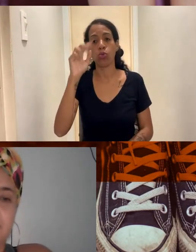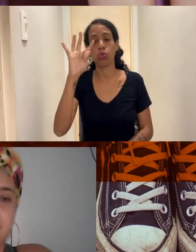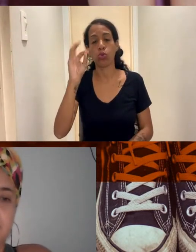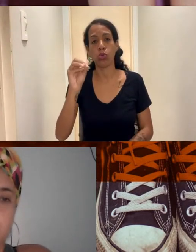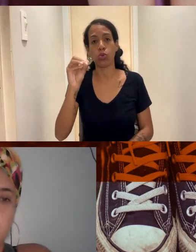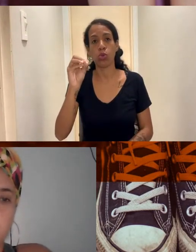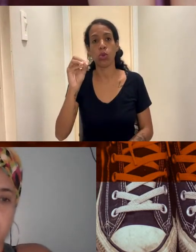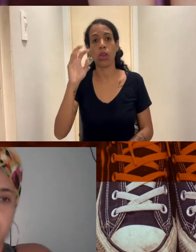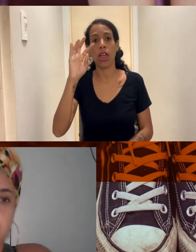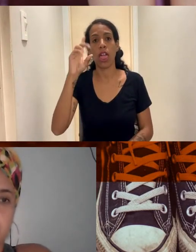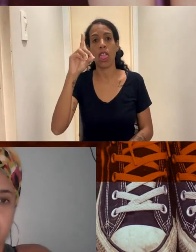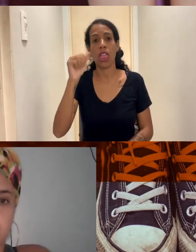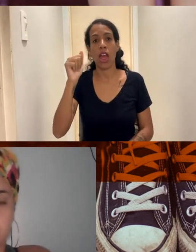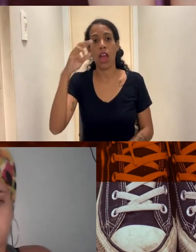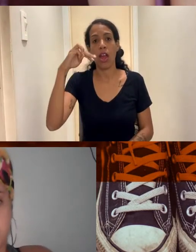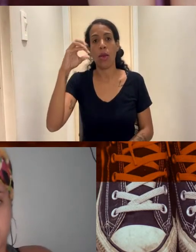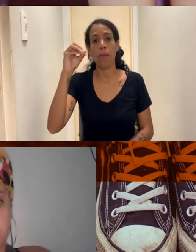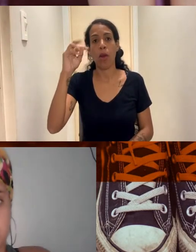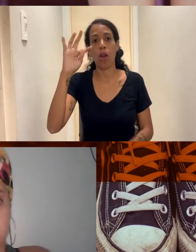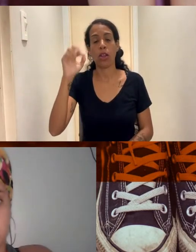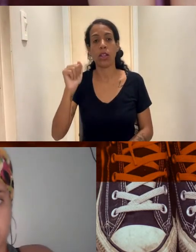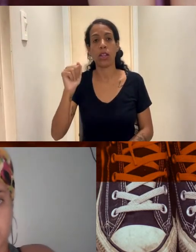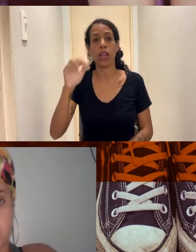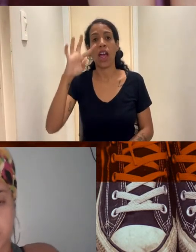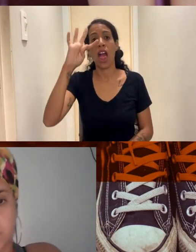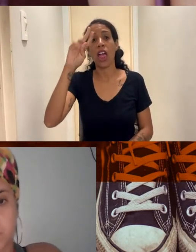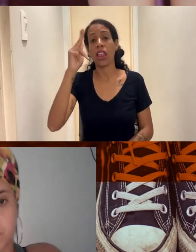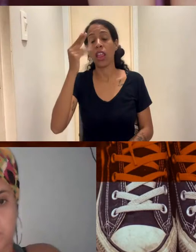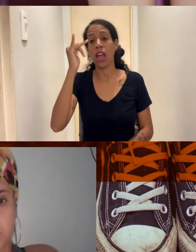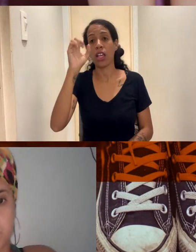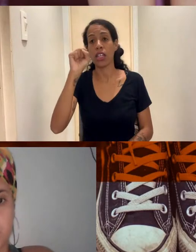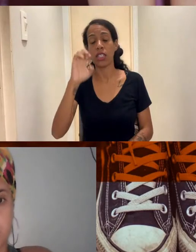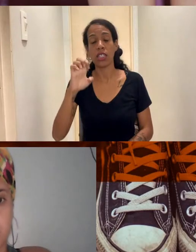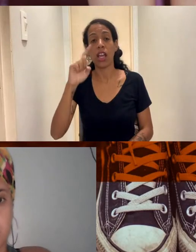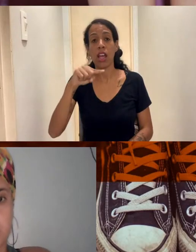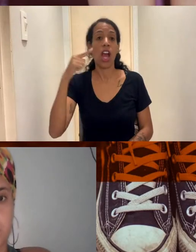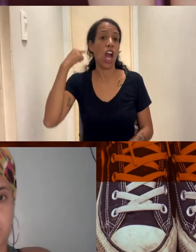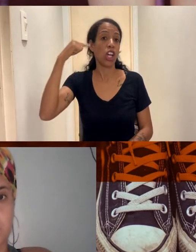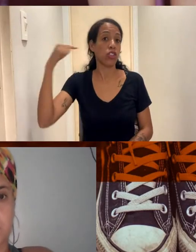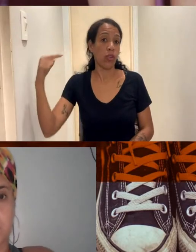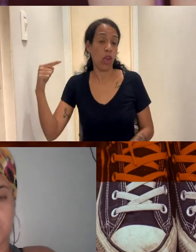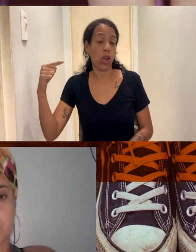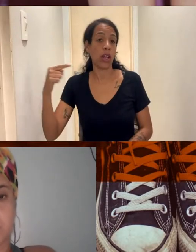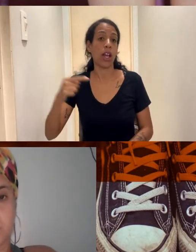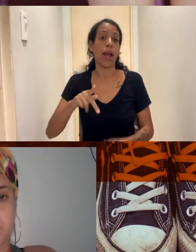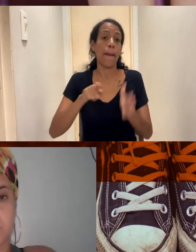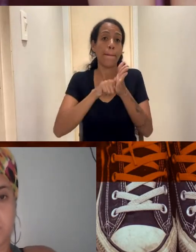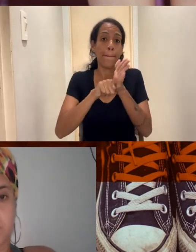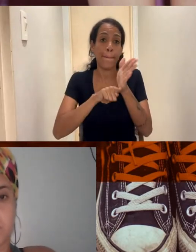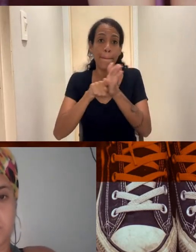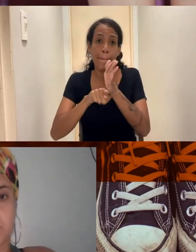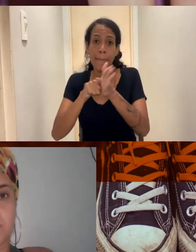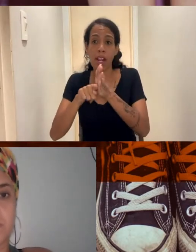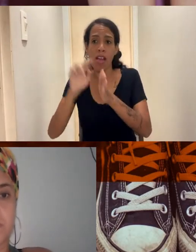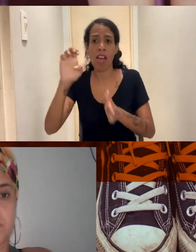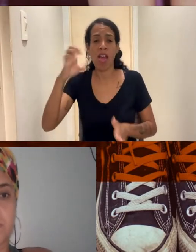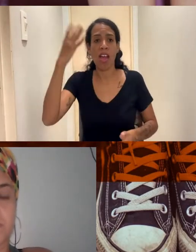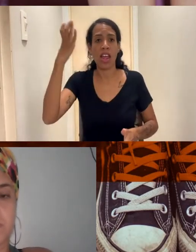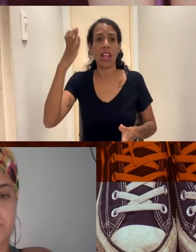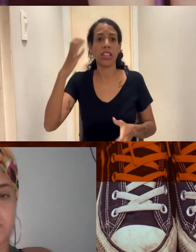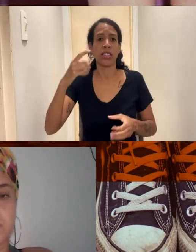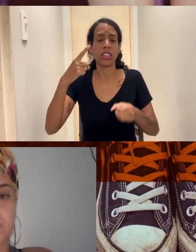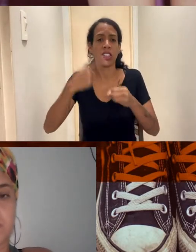Thaís Moreira Bauer é advogada, pesquisadora e especialista em ciências penais, ex-conselheira estadual